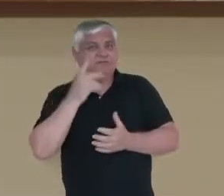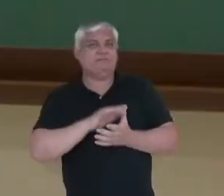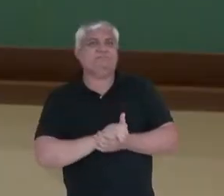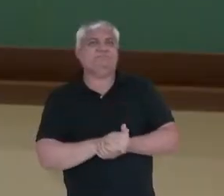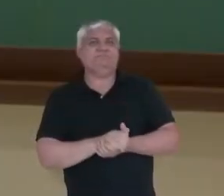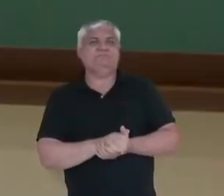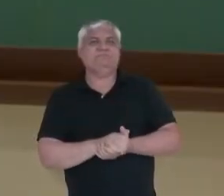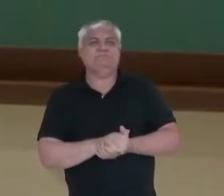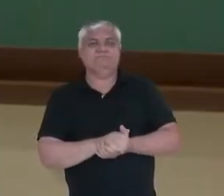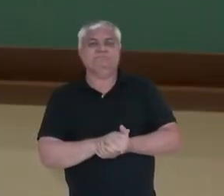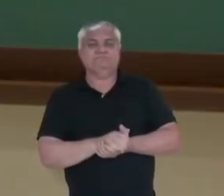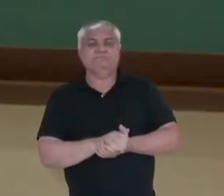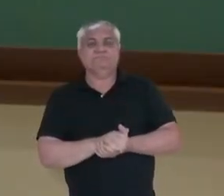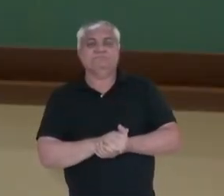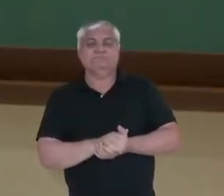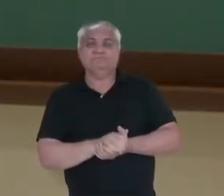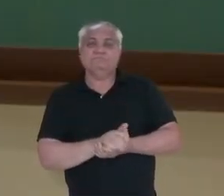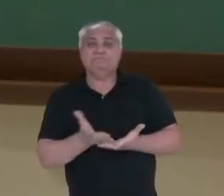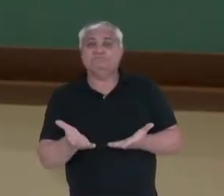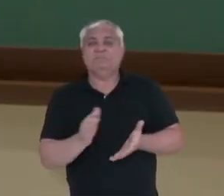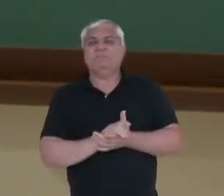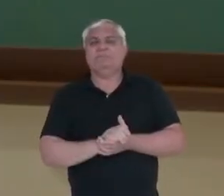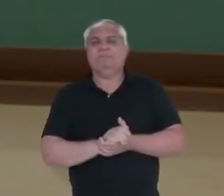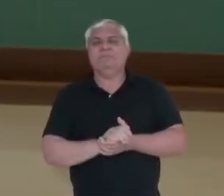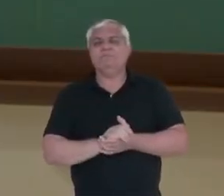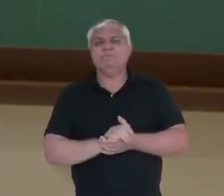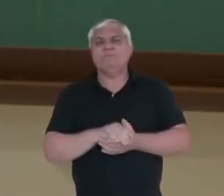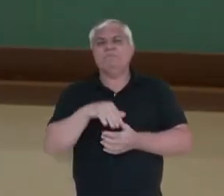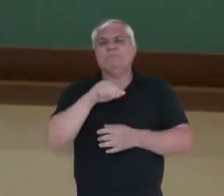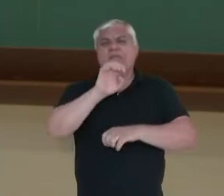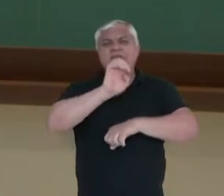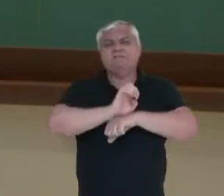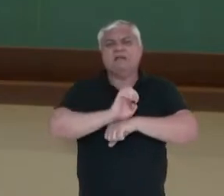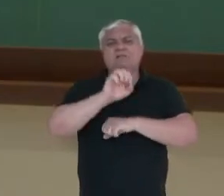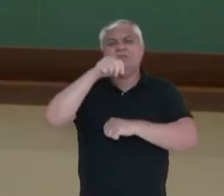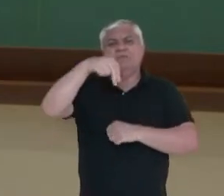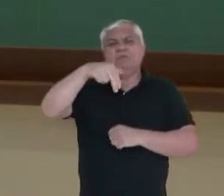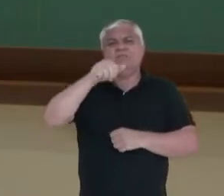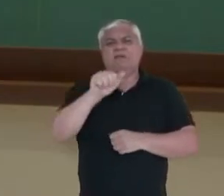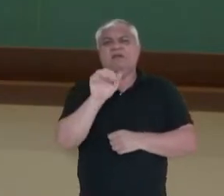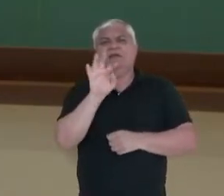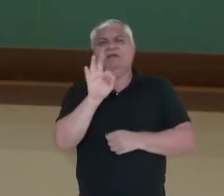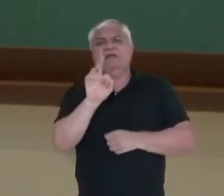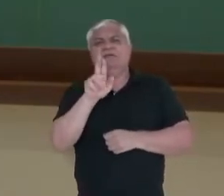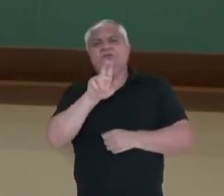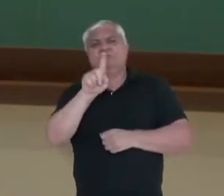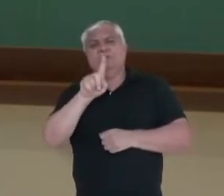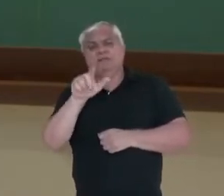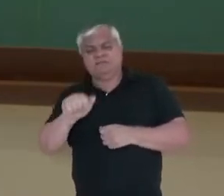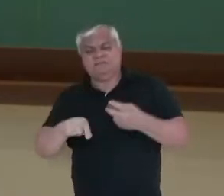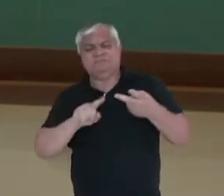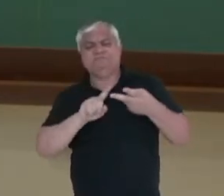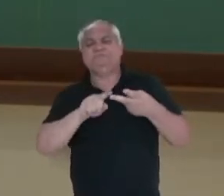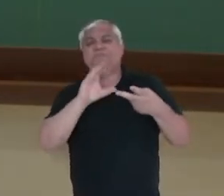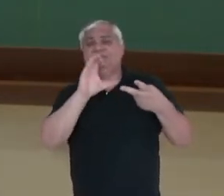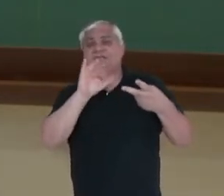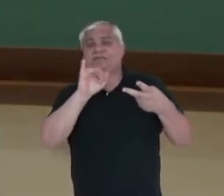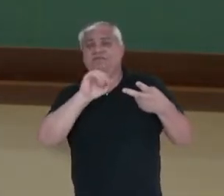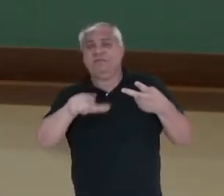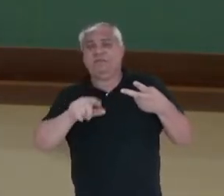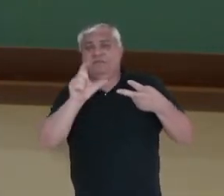certo? Estado de natureza e Estado civil. Esses dois conceitos são conceitos